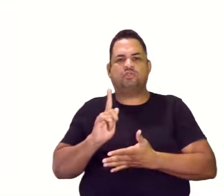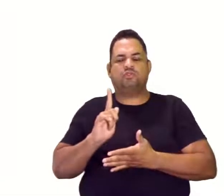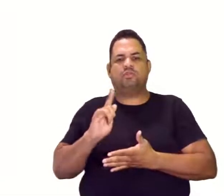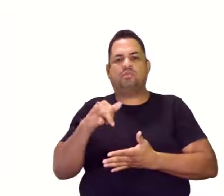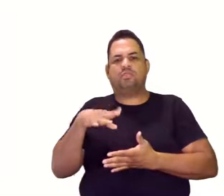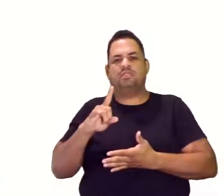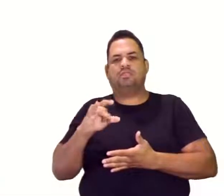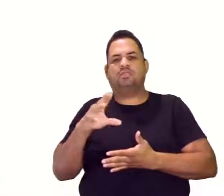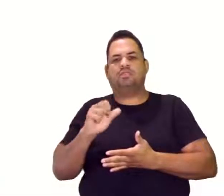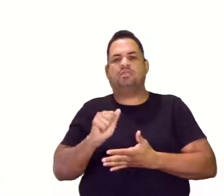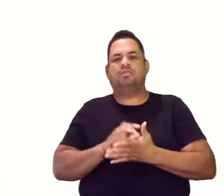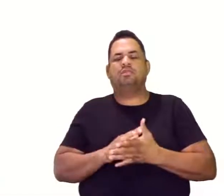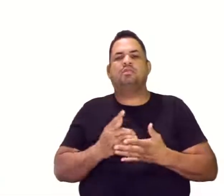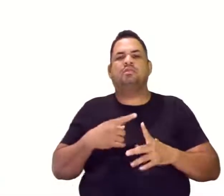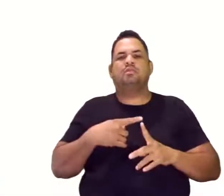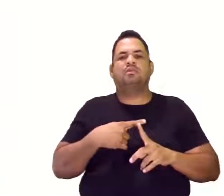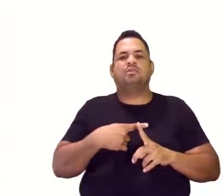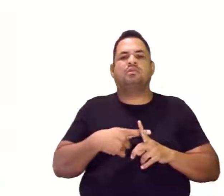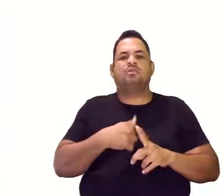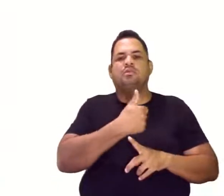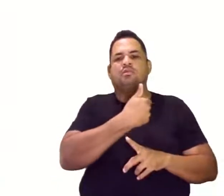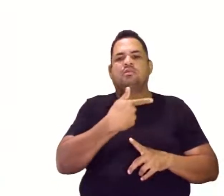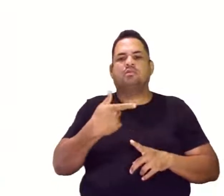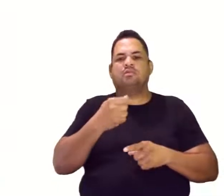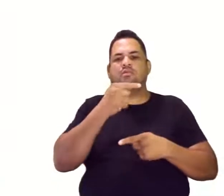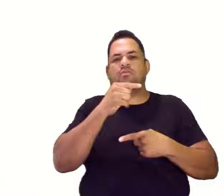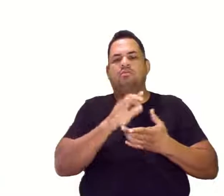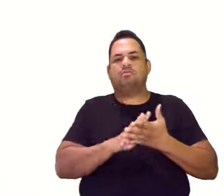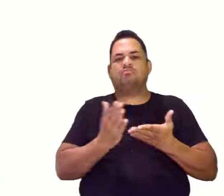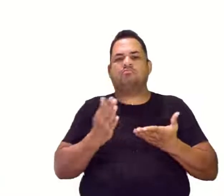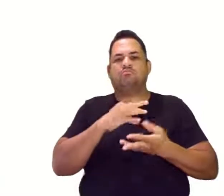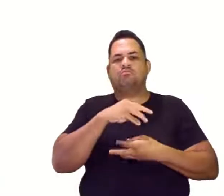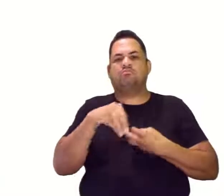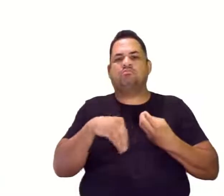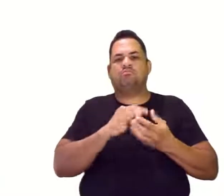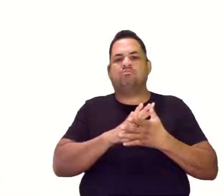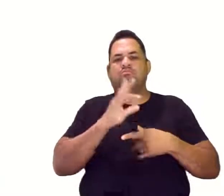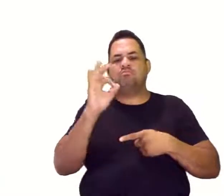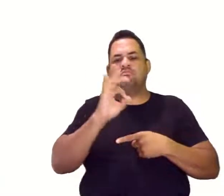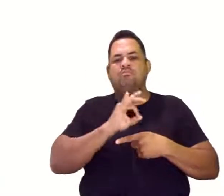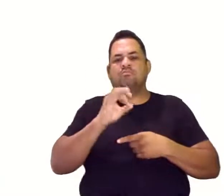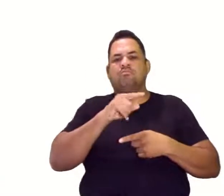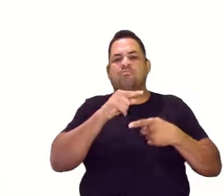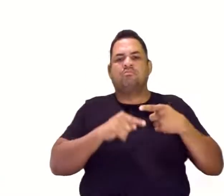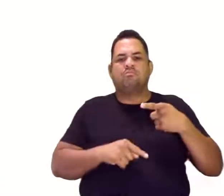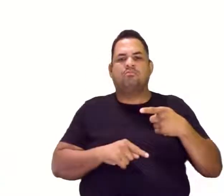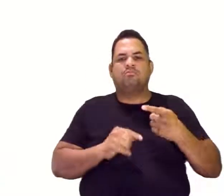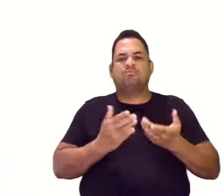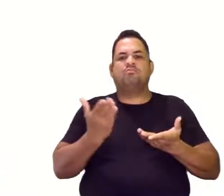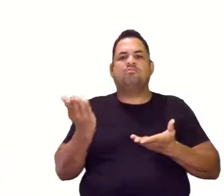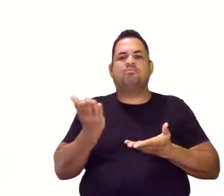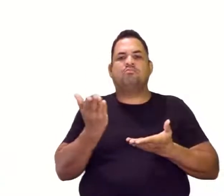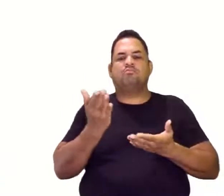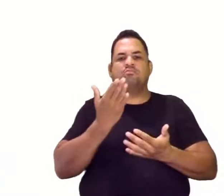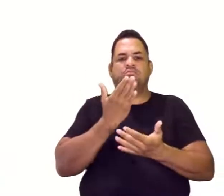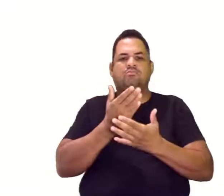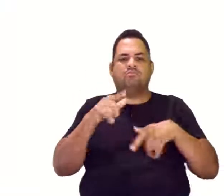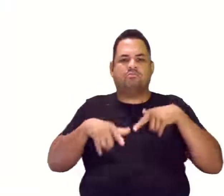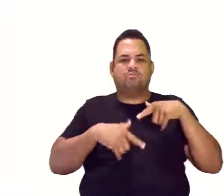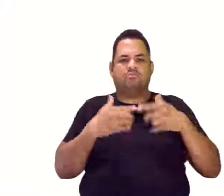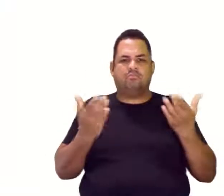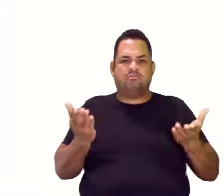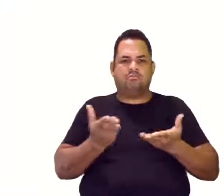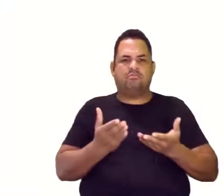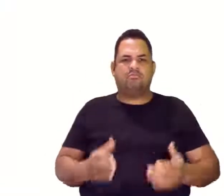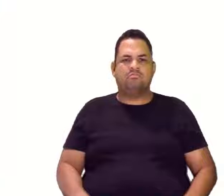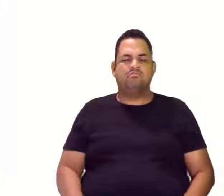aí, cai muito, mais 12 questões envolvendo porcentagem, fração, aquilo que nós trabalhamos na aula